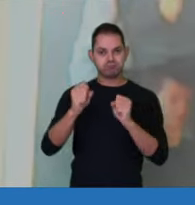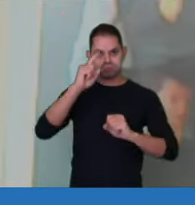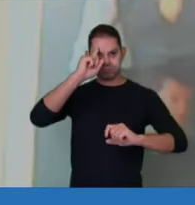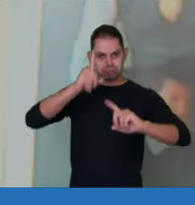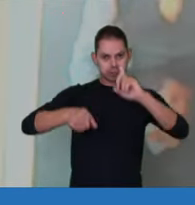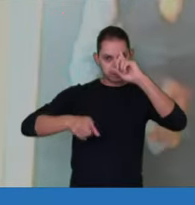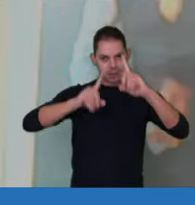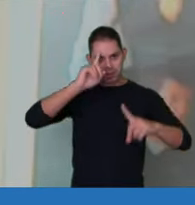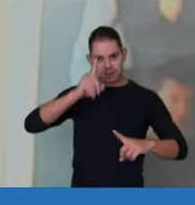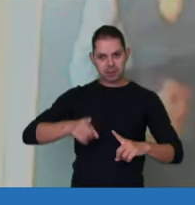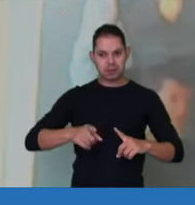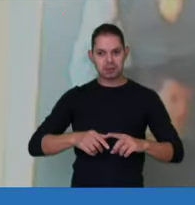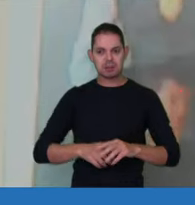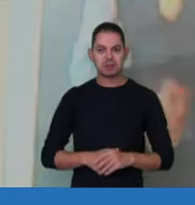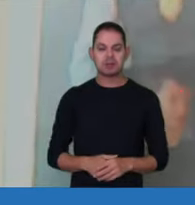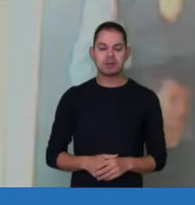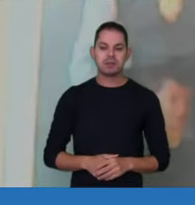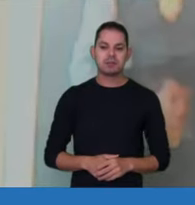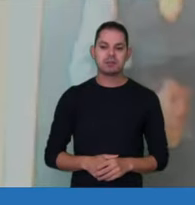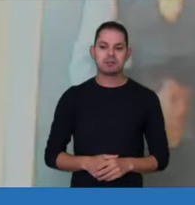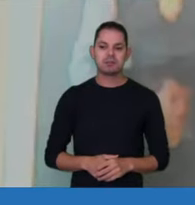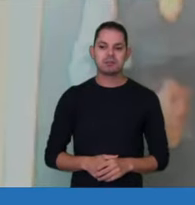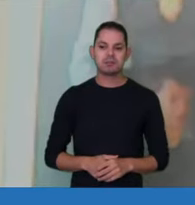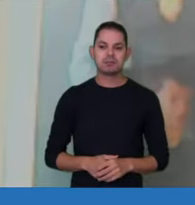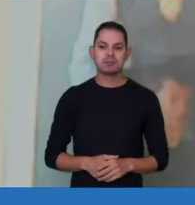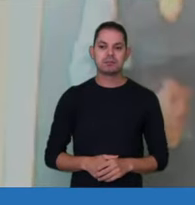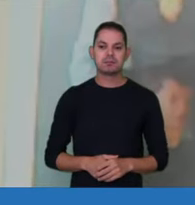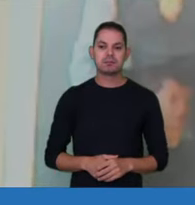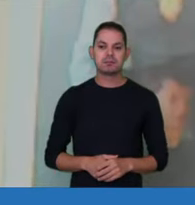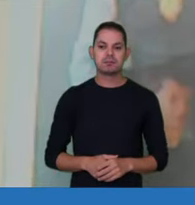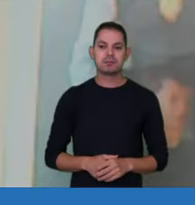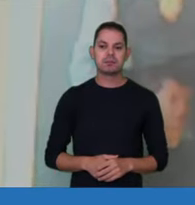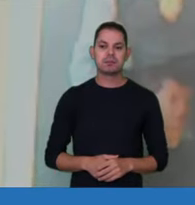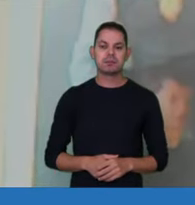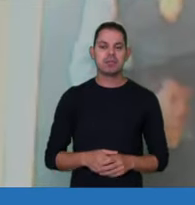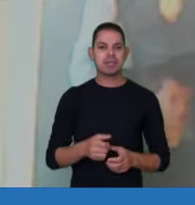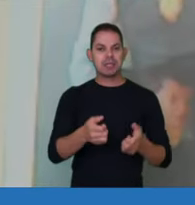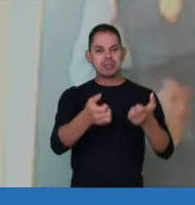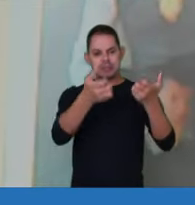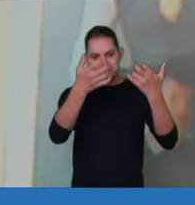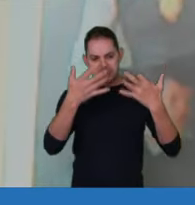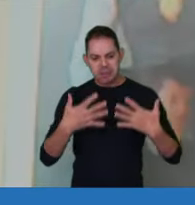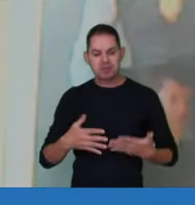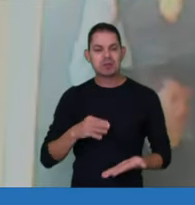as investigações. Porque é inadmissível.